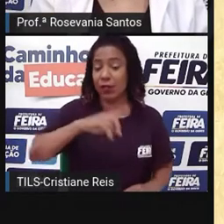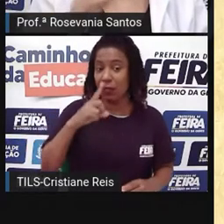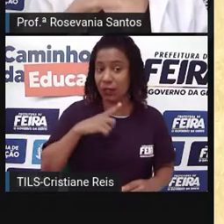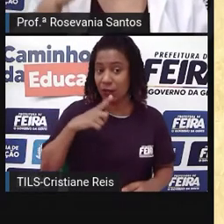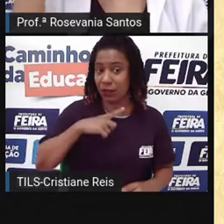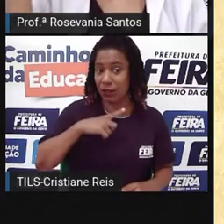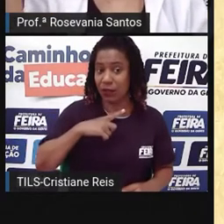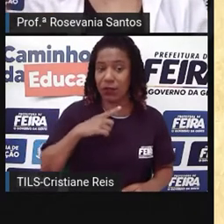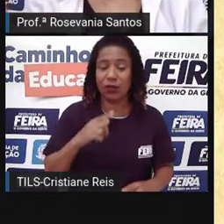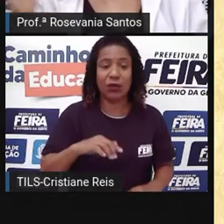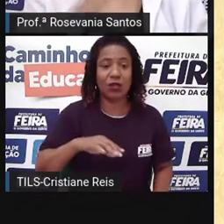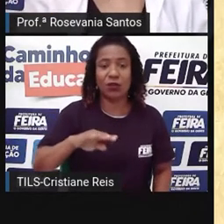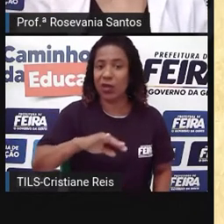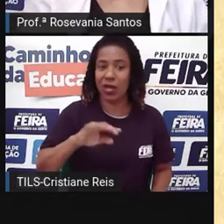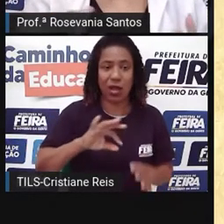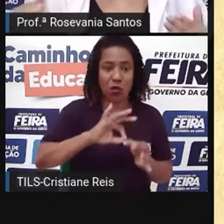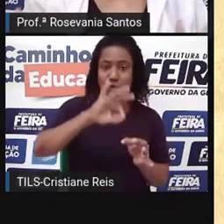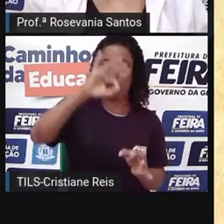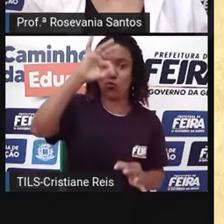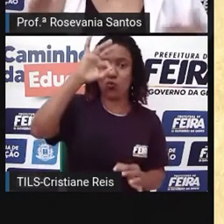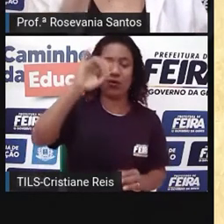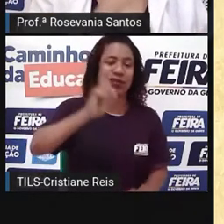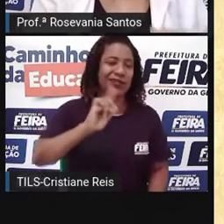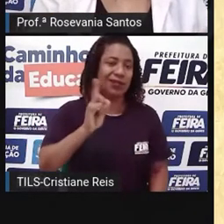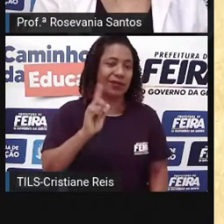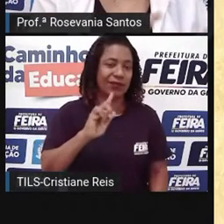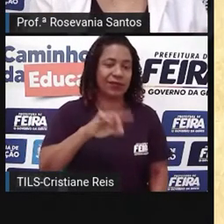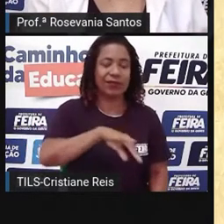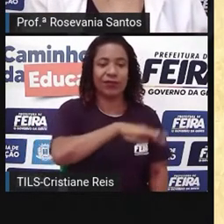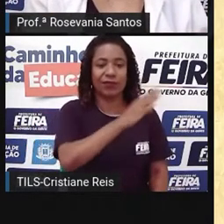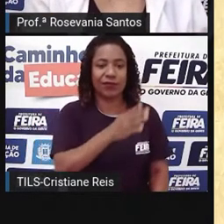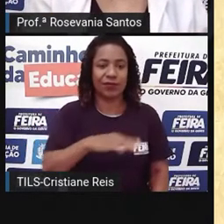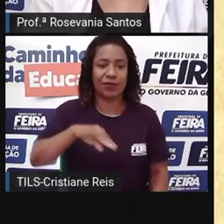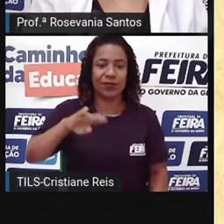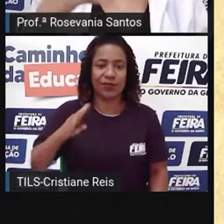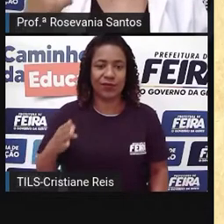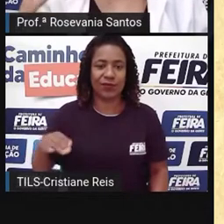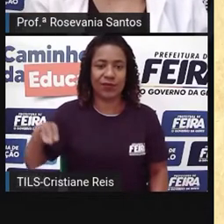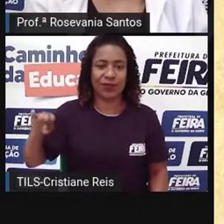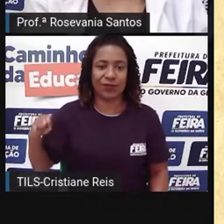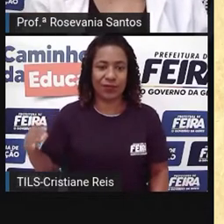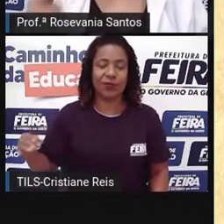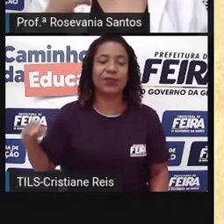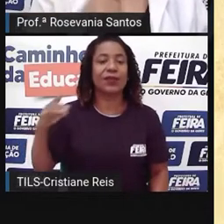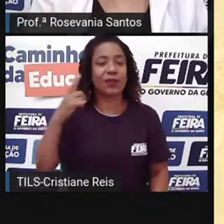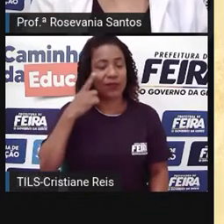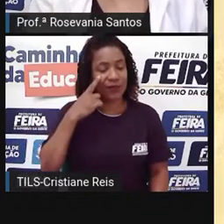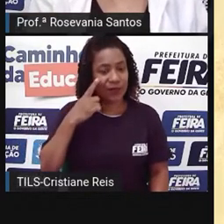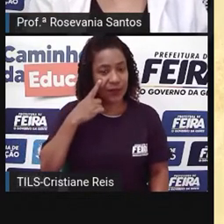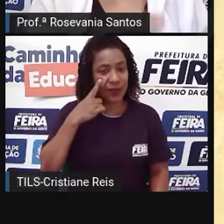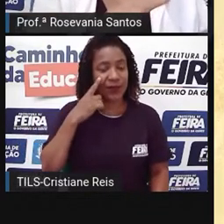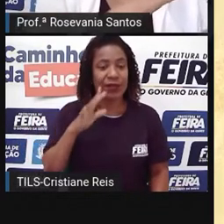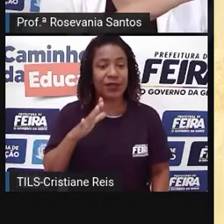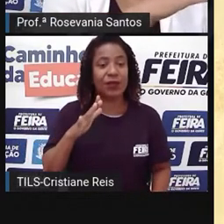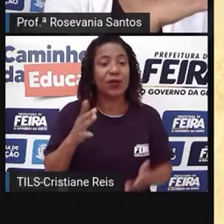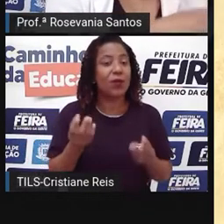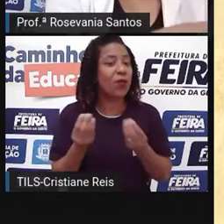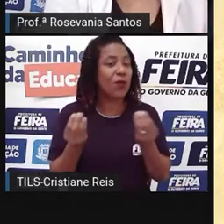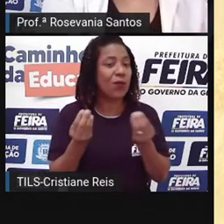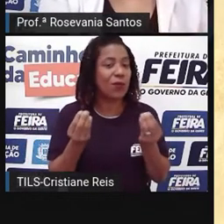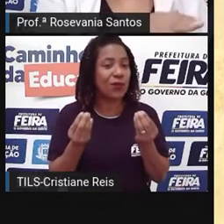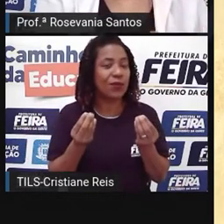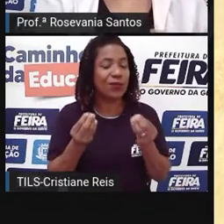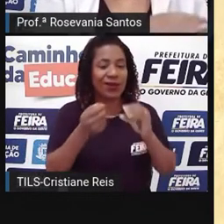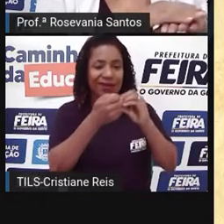não é um mapa de altura. Ele é um mapa que leva em consideração a altura mas é baseada em